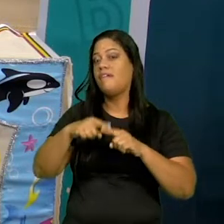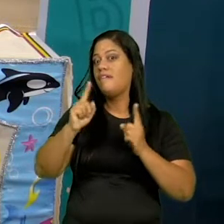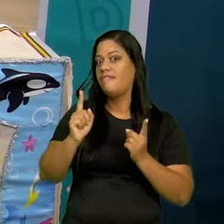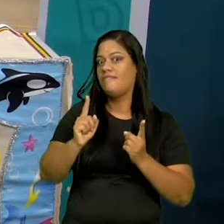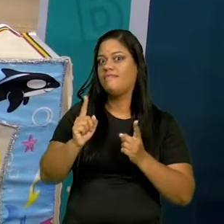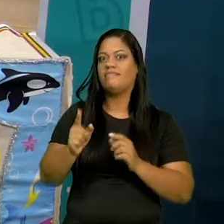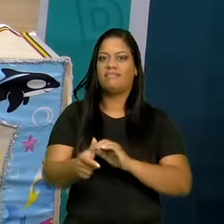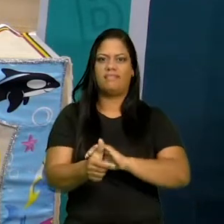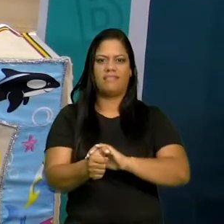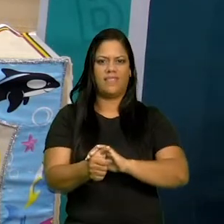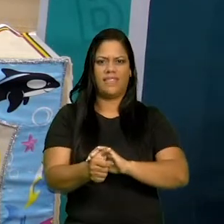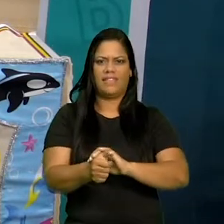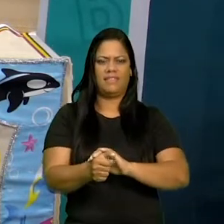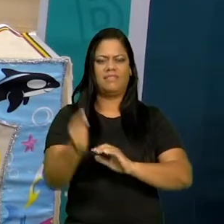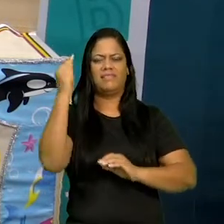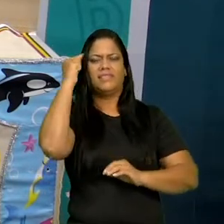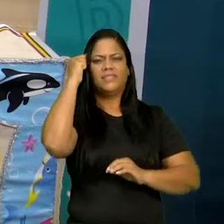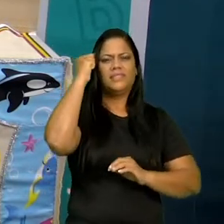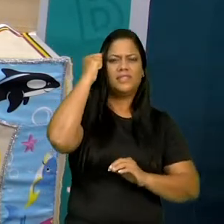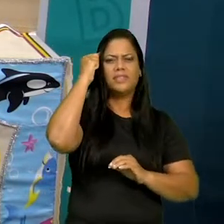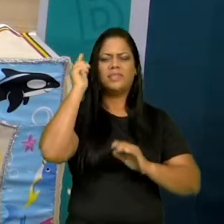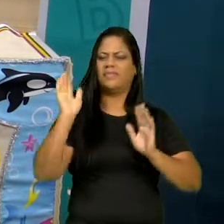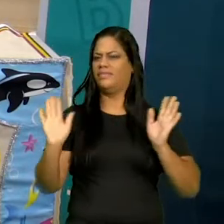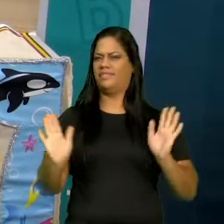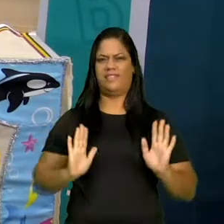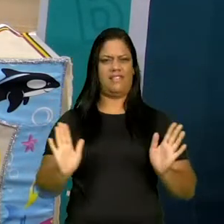crianças, não se preocupou.